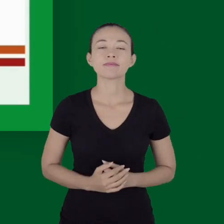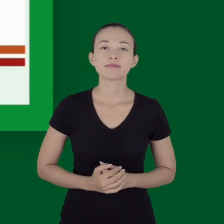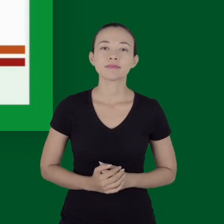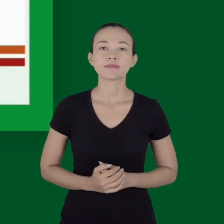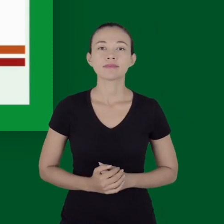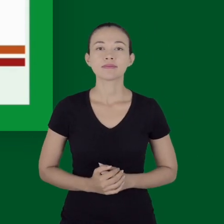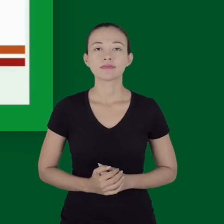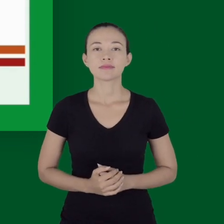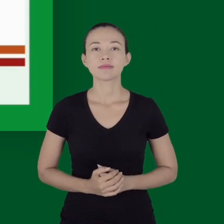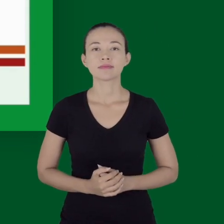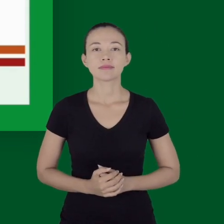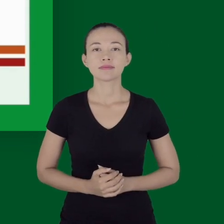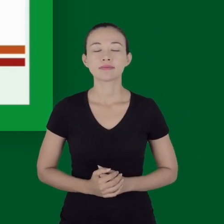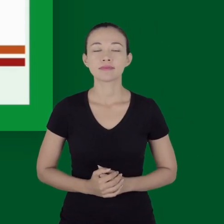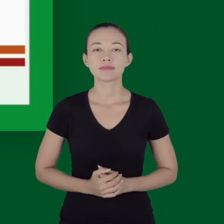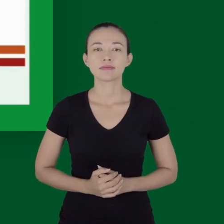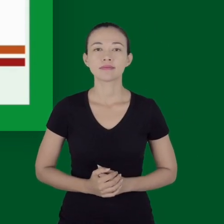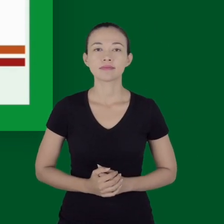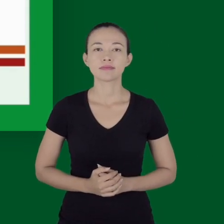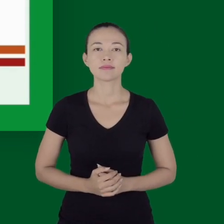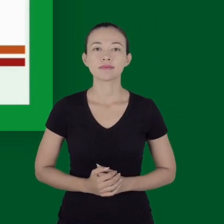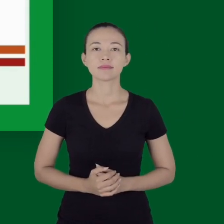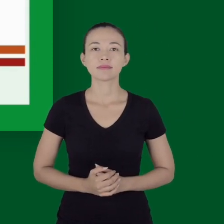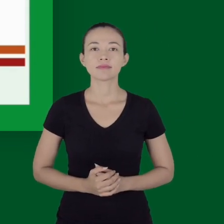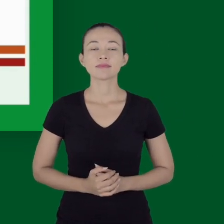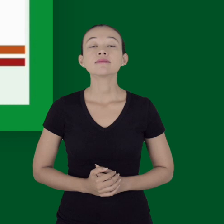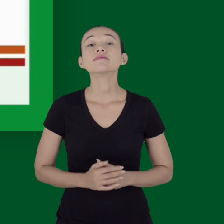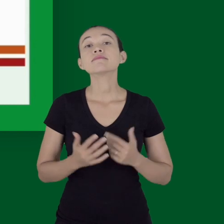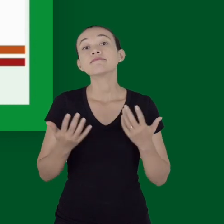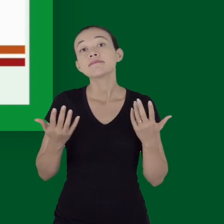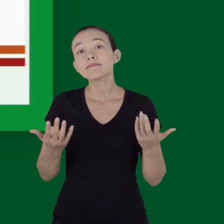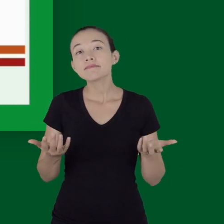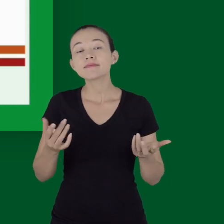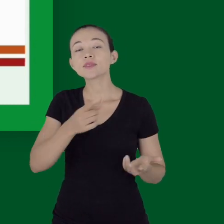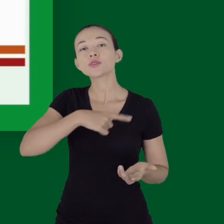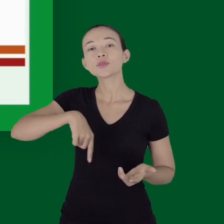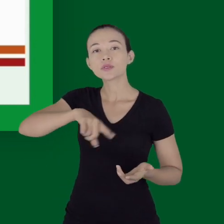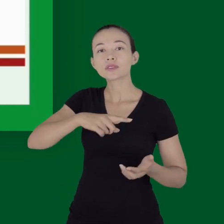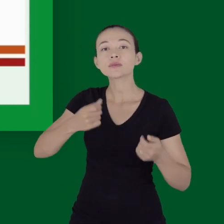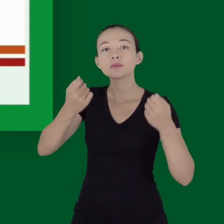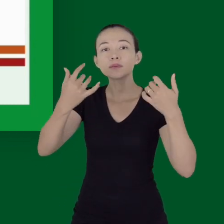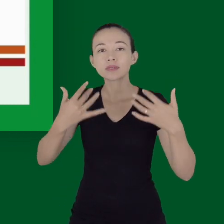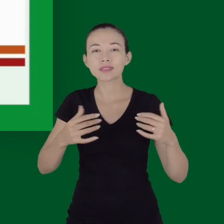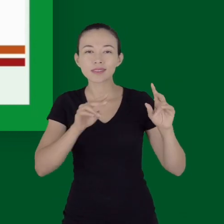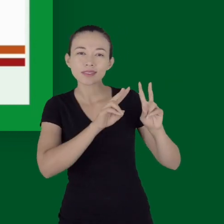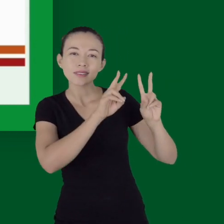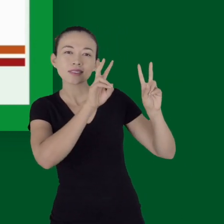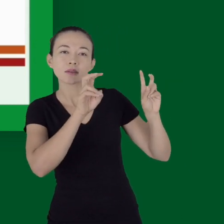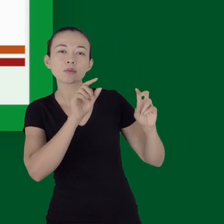esse slide aqui dos fatores de risco novamente, né? Então,